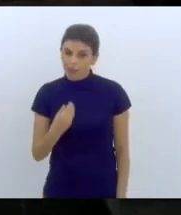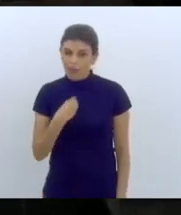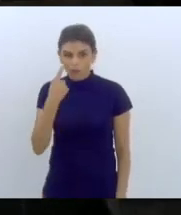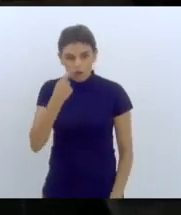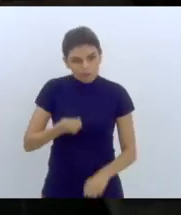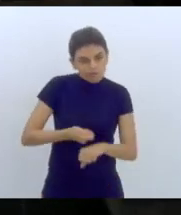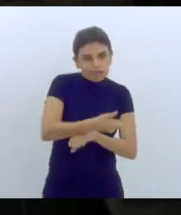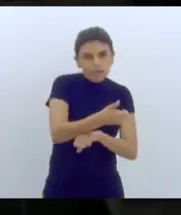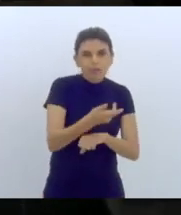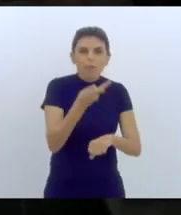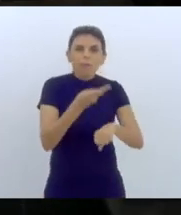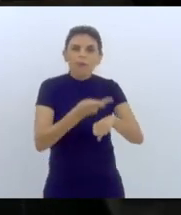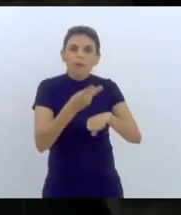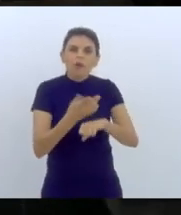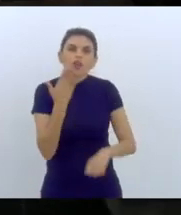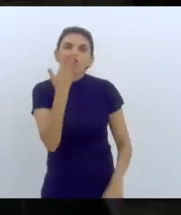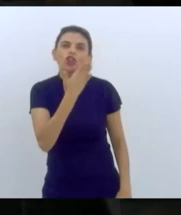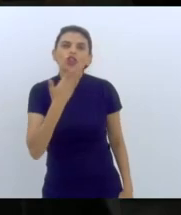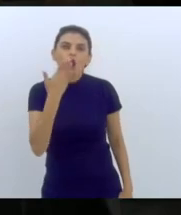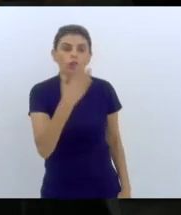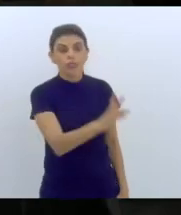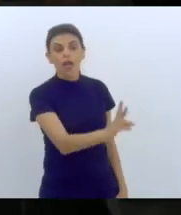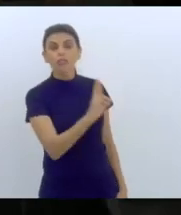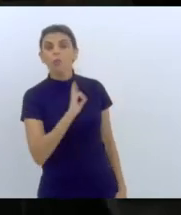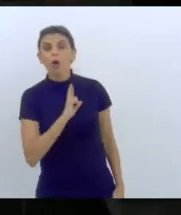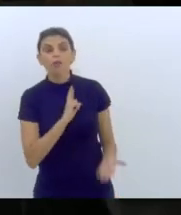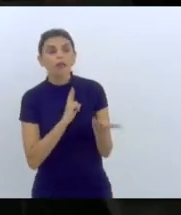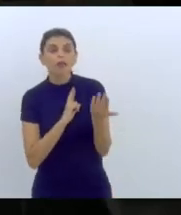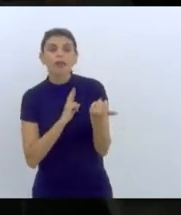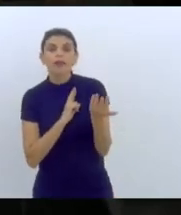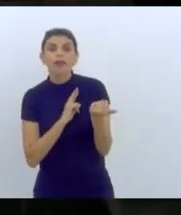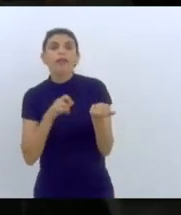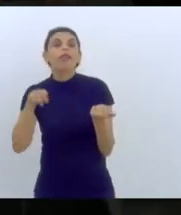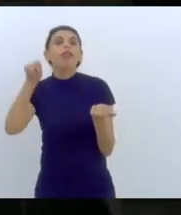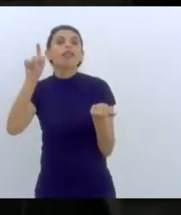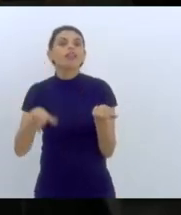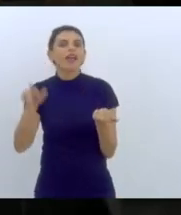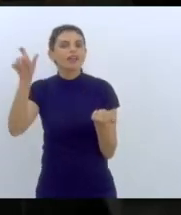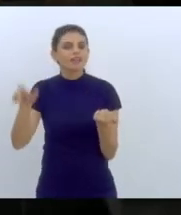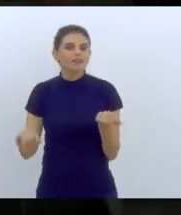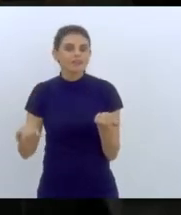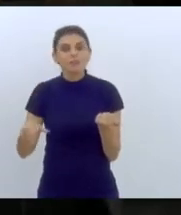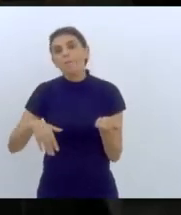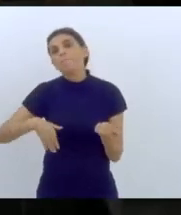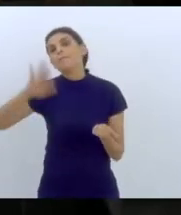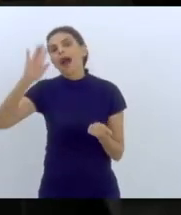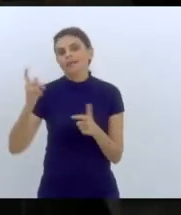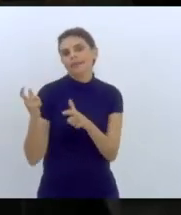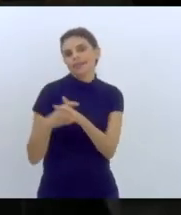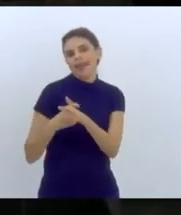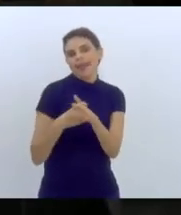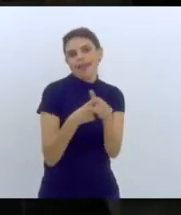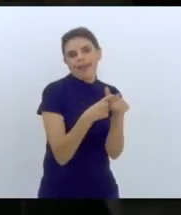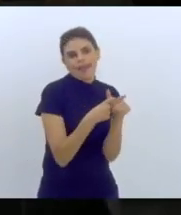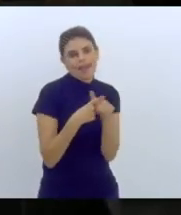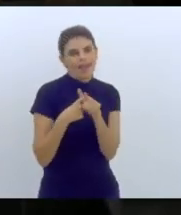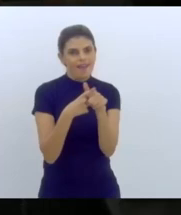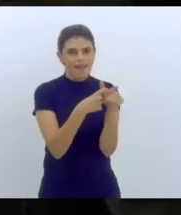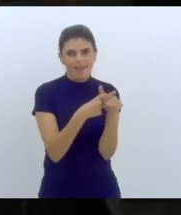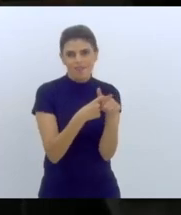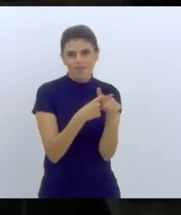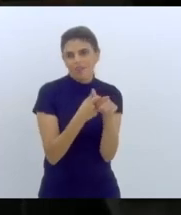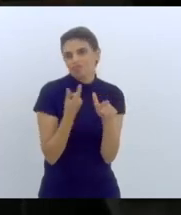senhor, presidente. Se o senhor me responder, quem é o maior devedor inscrito em